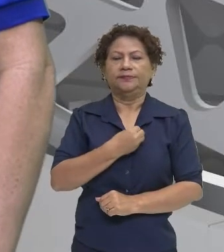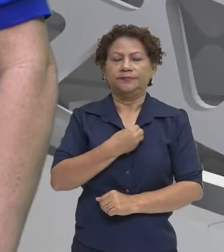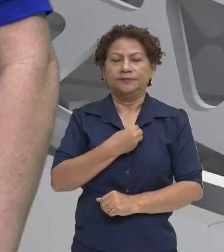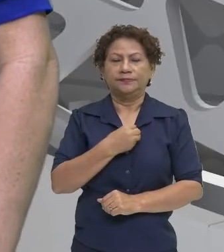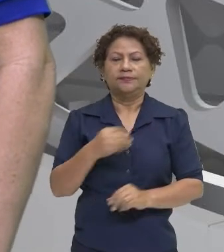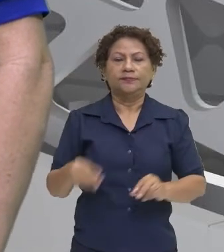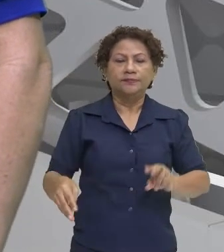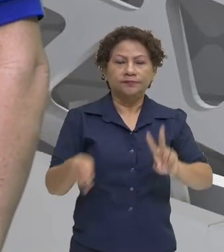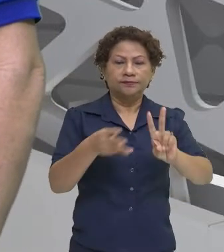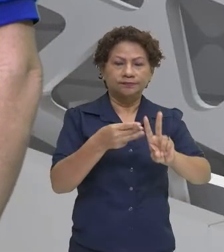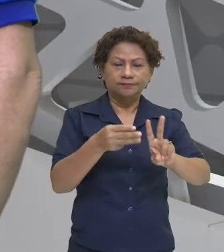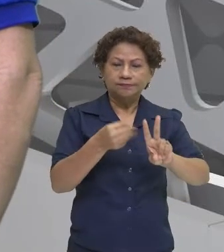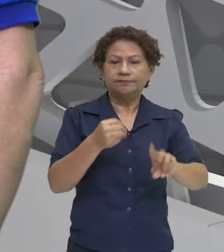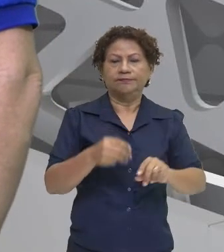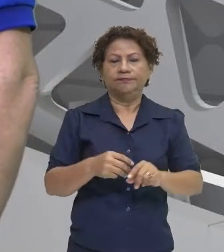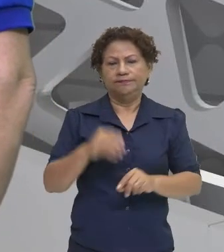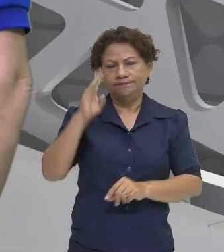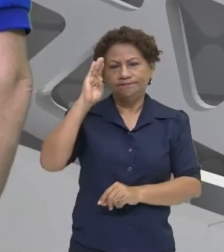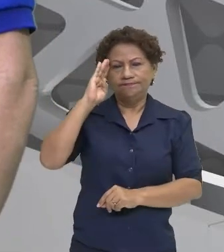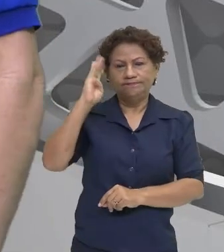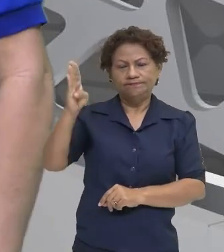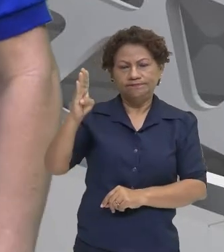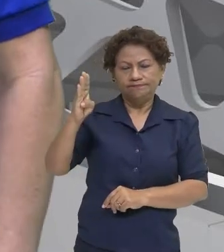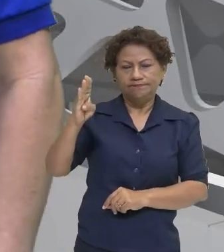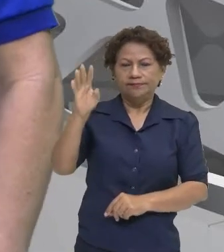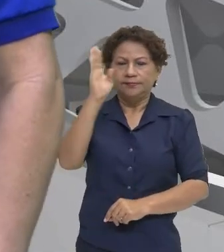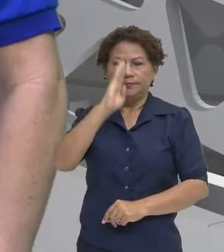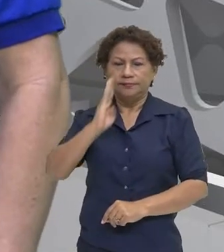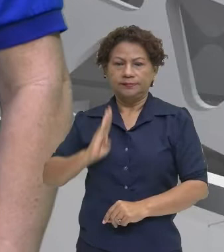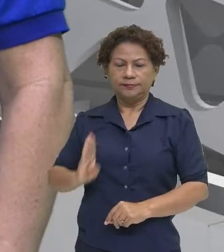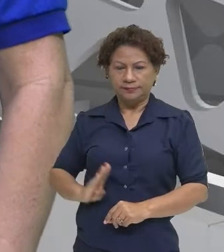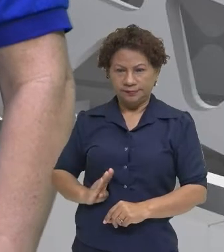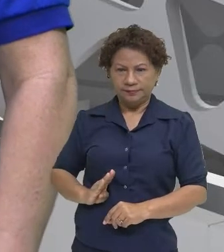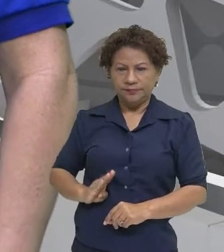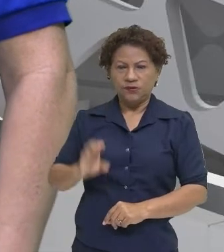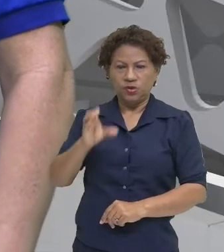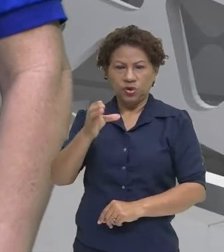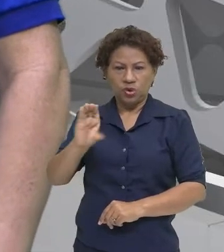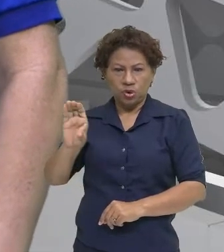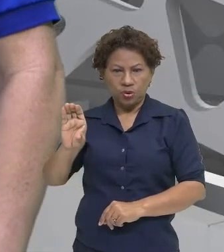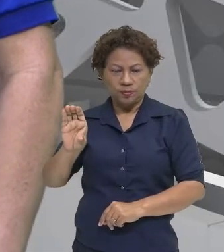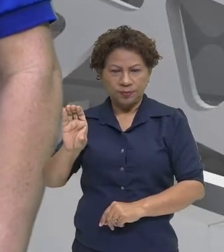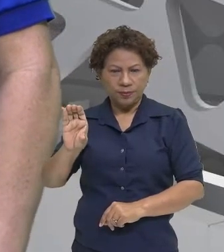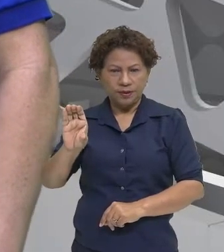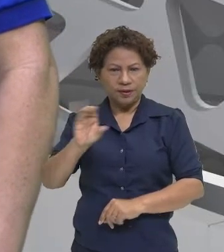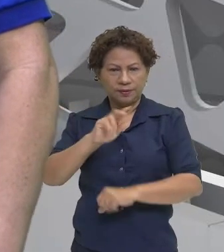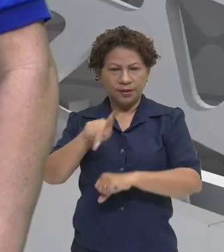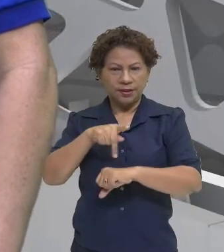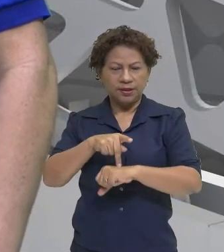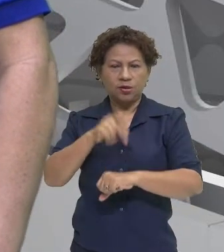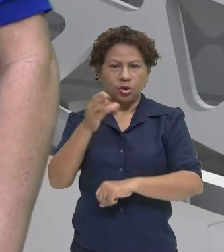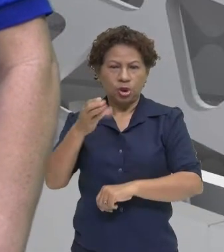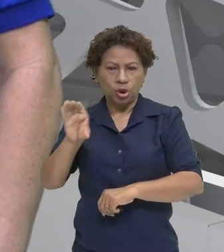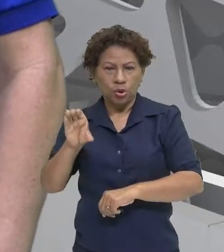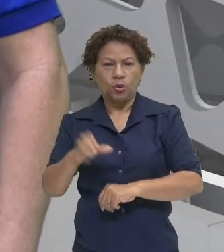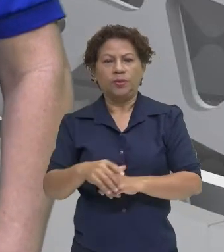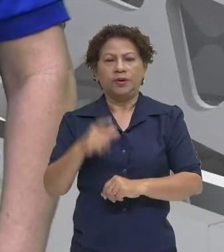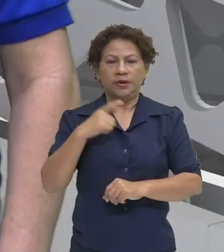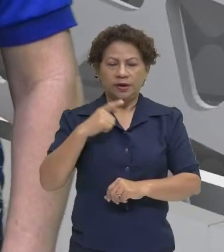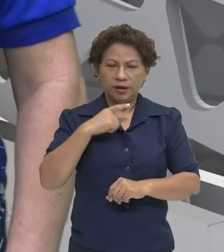amazônica, principalmente Brasil e Colômbia. Cada tribo desta região possui este tipo de habitação